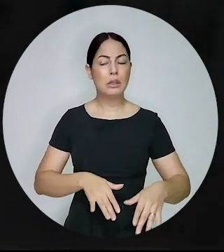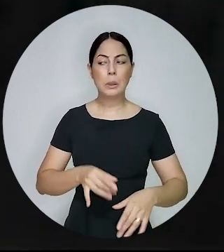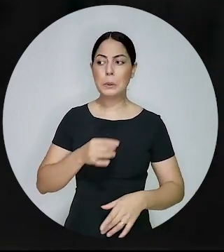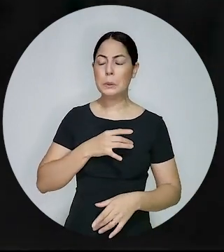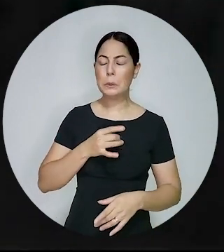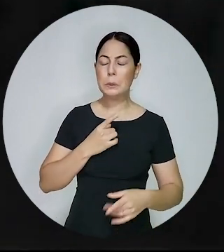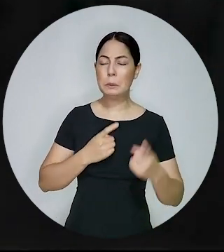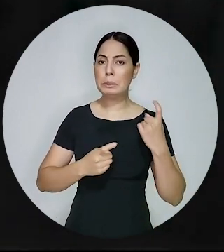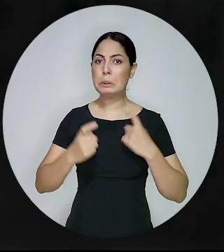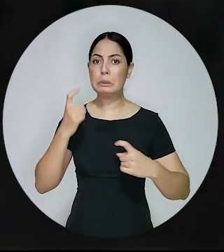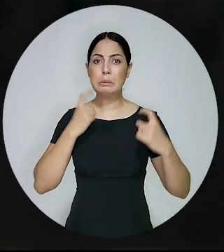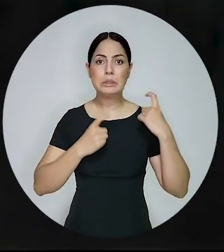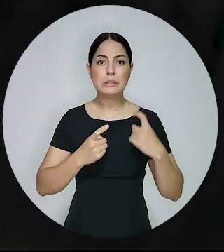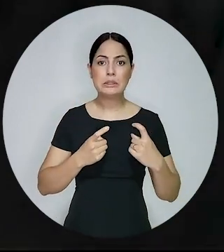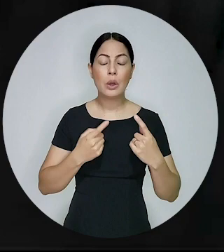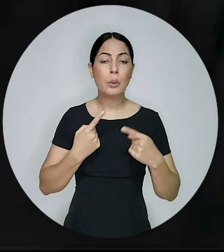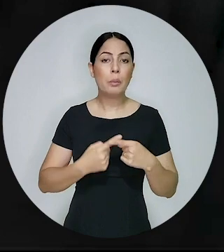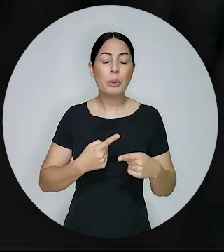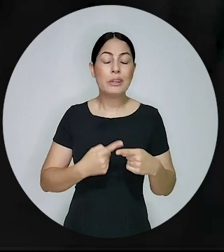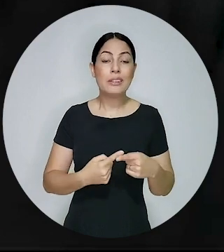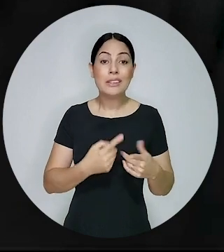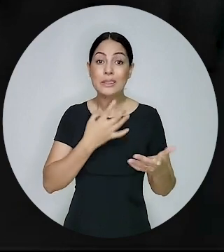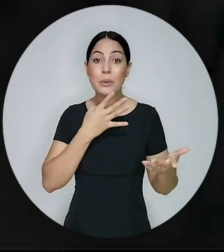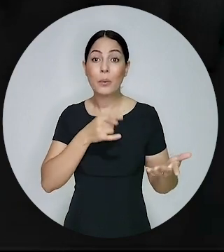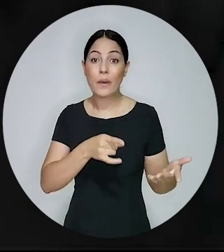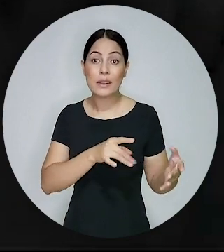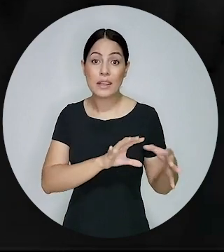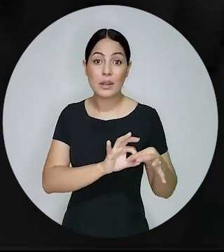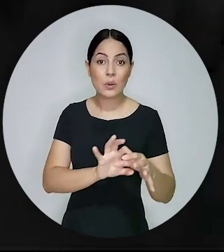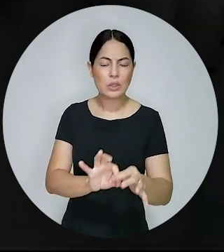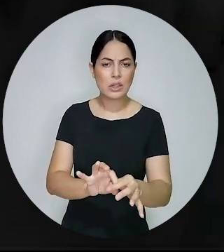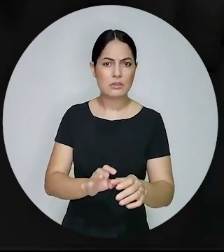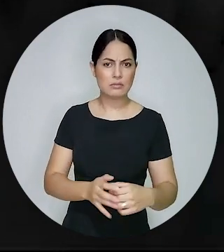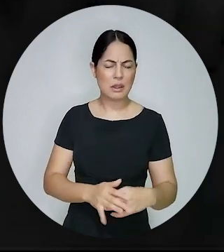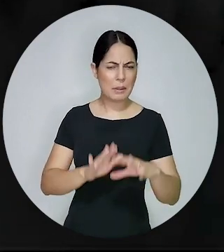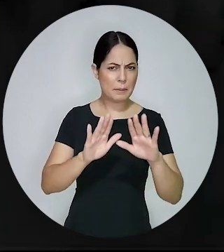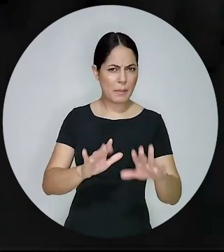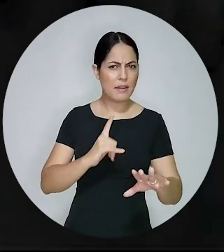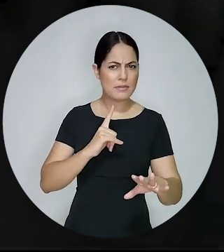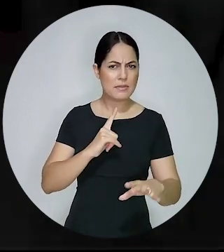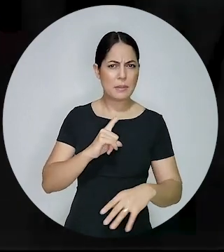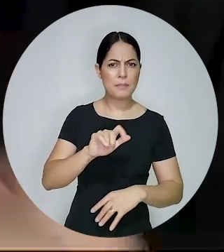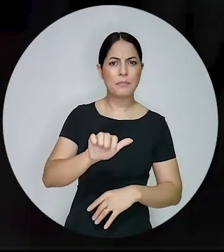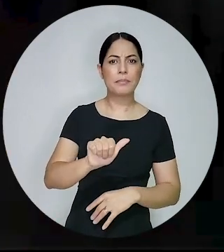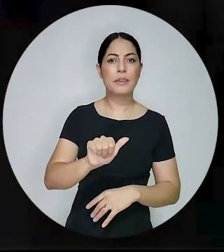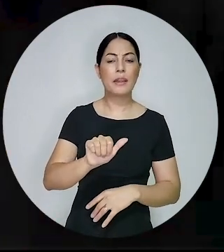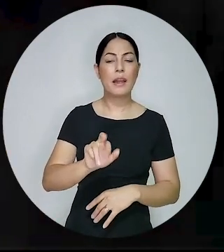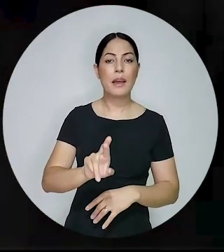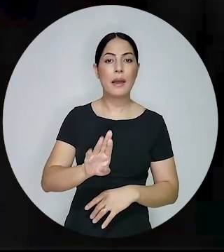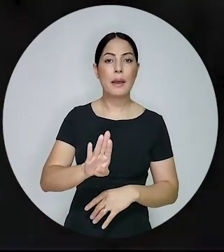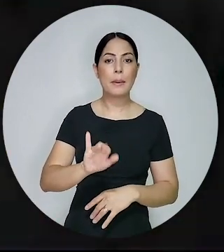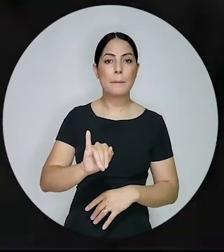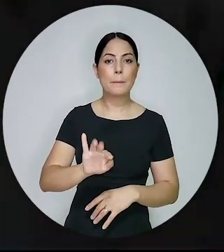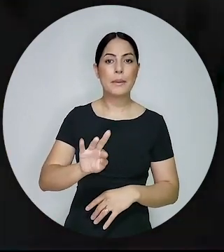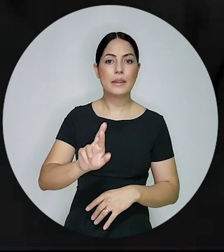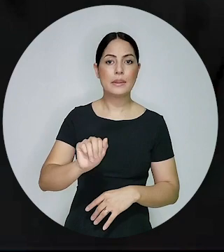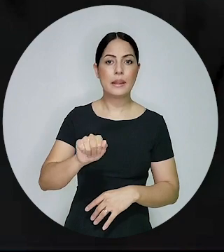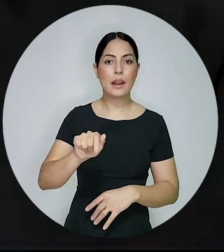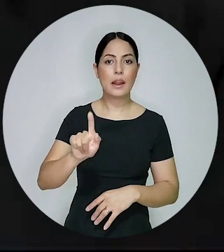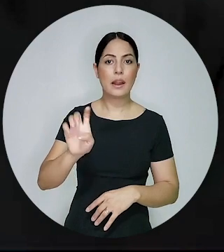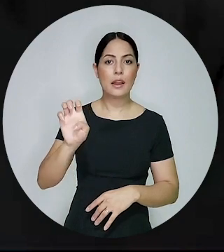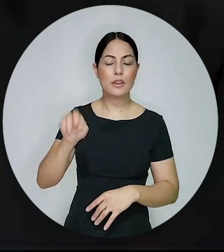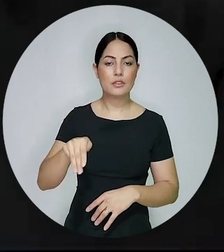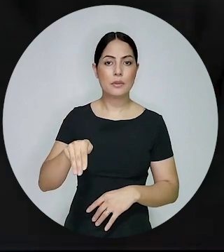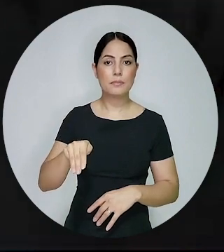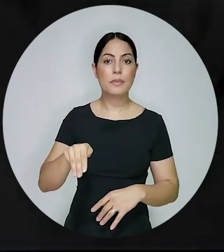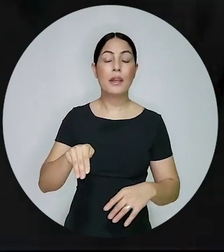primeira dificuldade é o medo do desconhecido. E, às vezes, a questão da confidencialidade da arbitragem e da própria